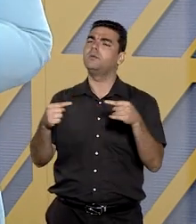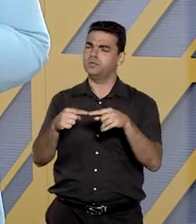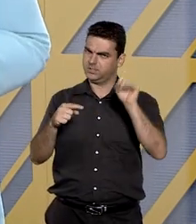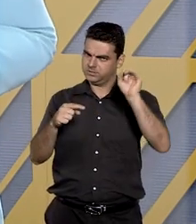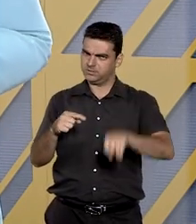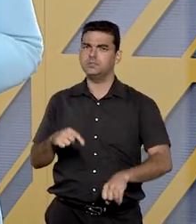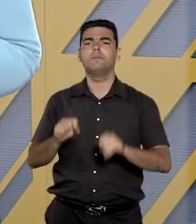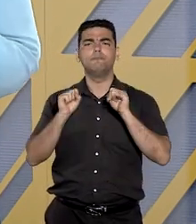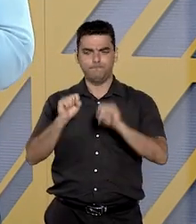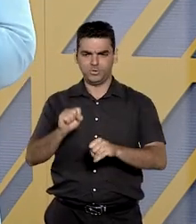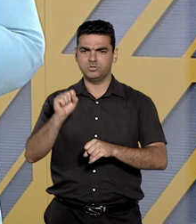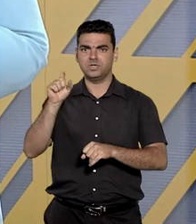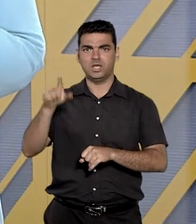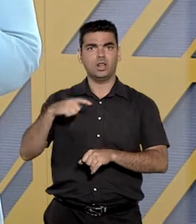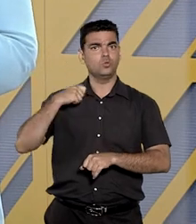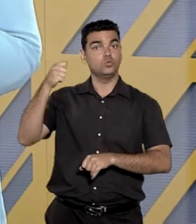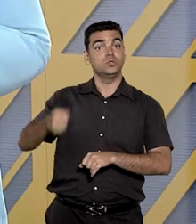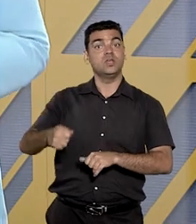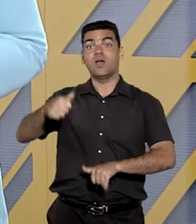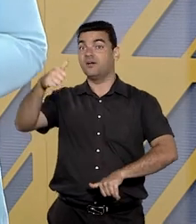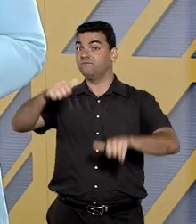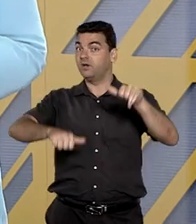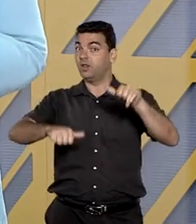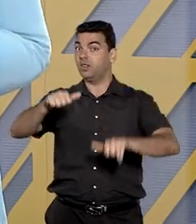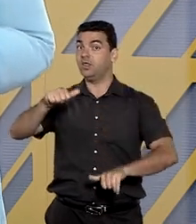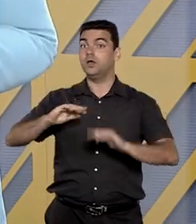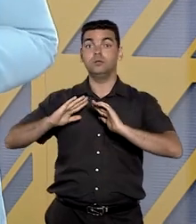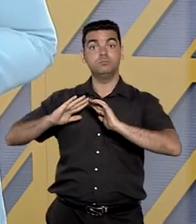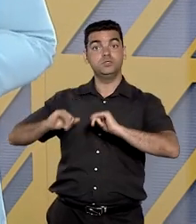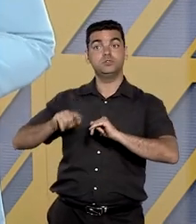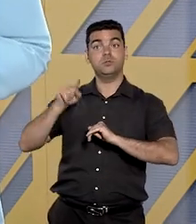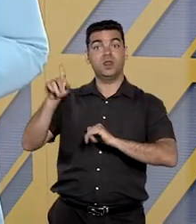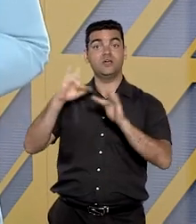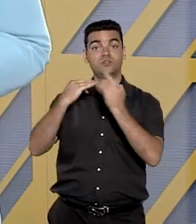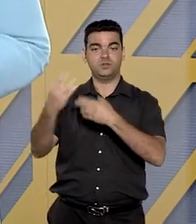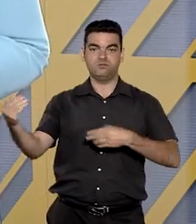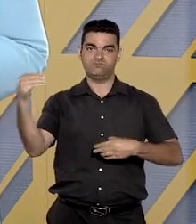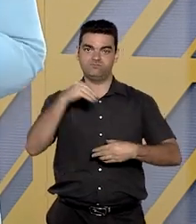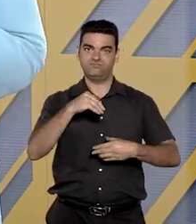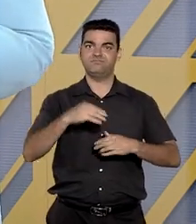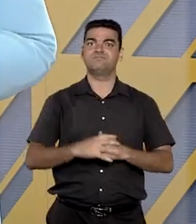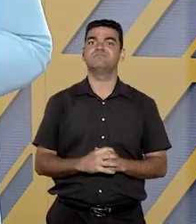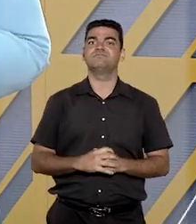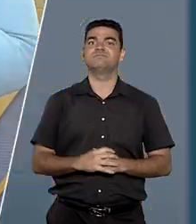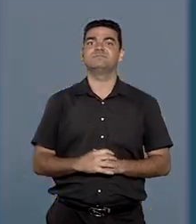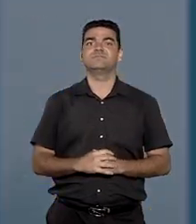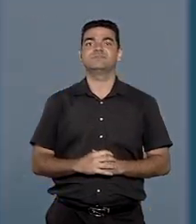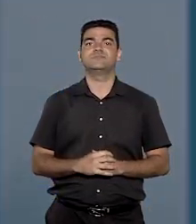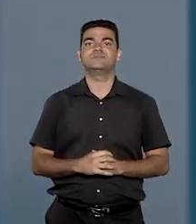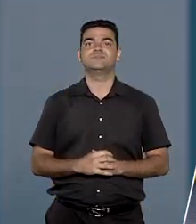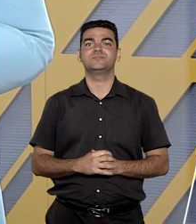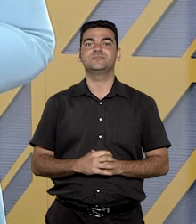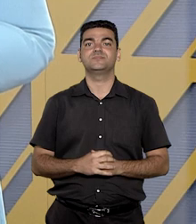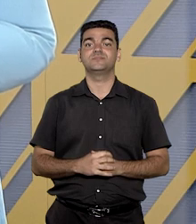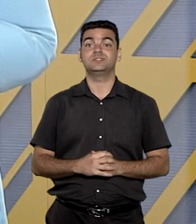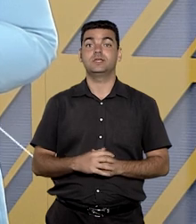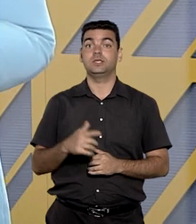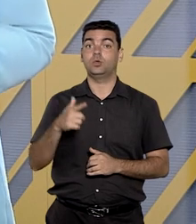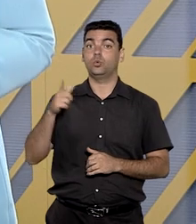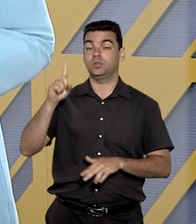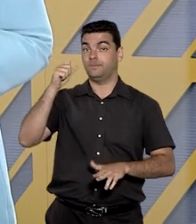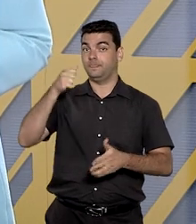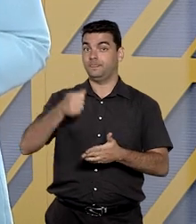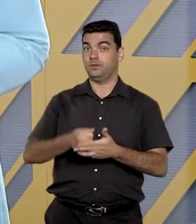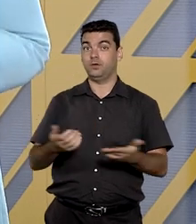família, justificam a permissão para que os juízes analisem os pedidos de ingresso no país.